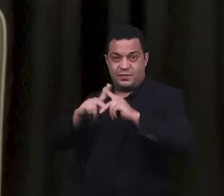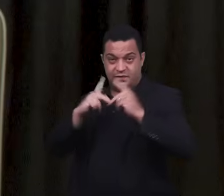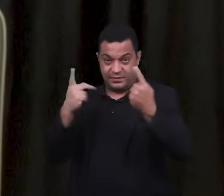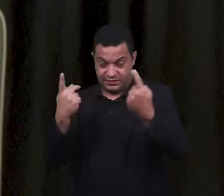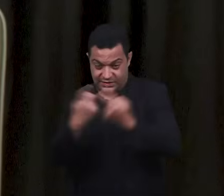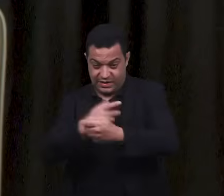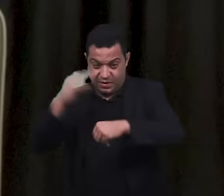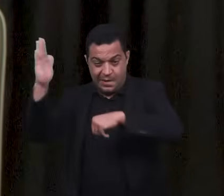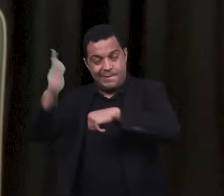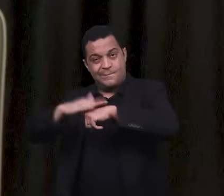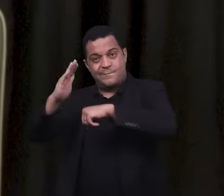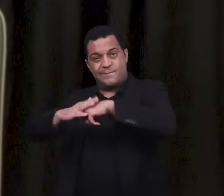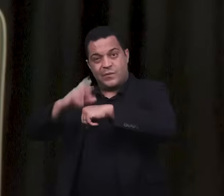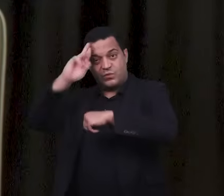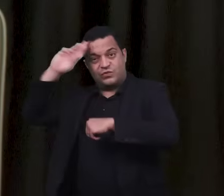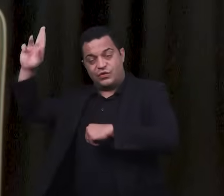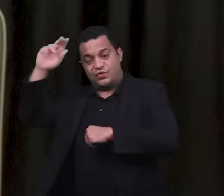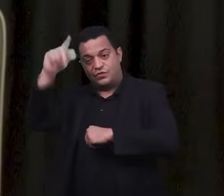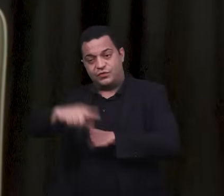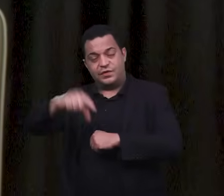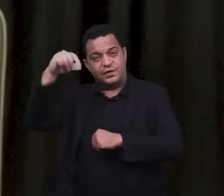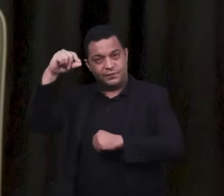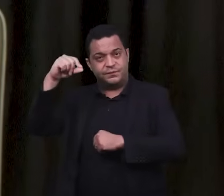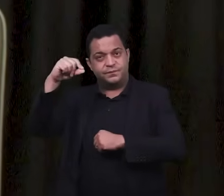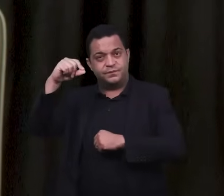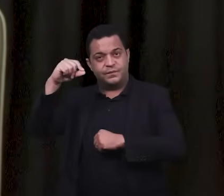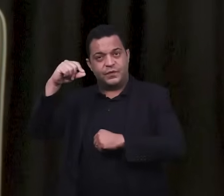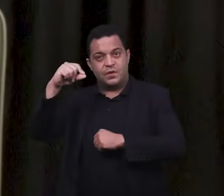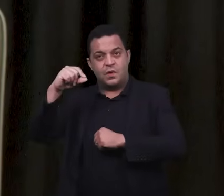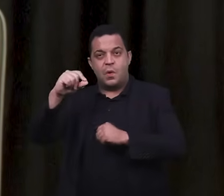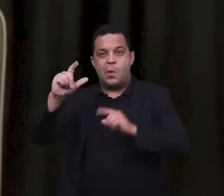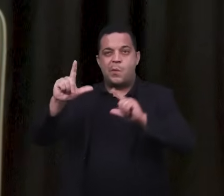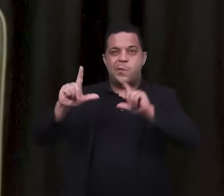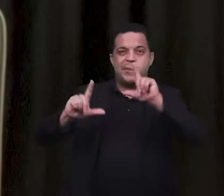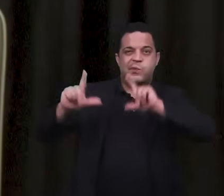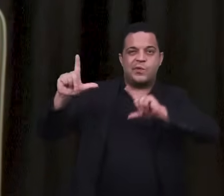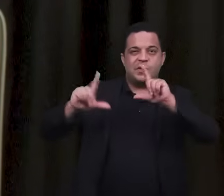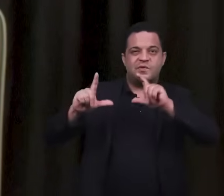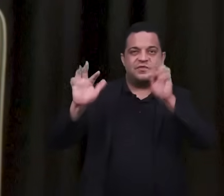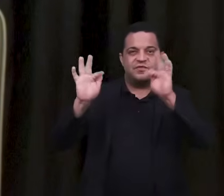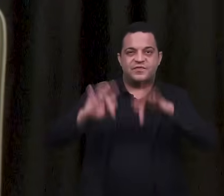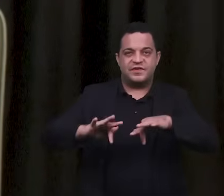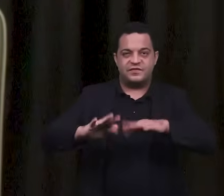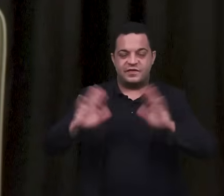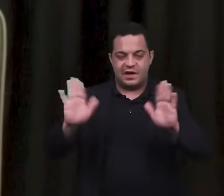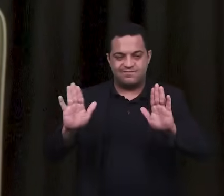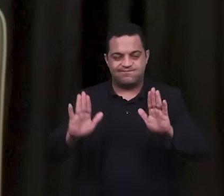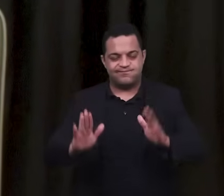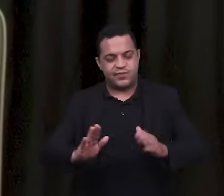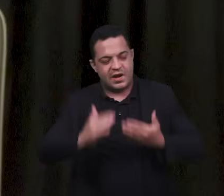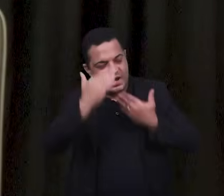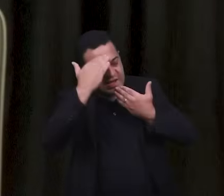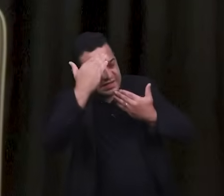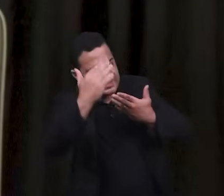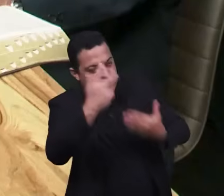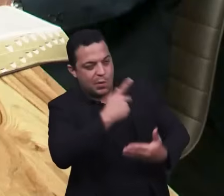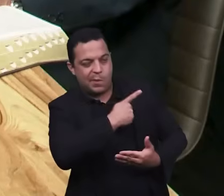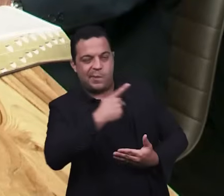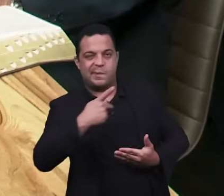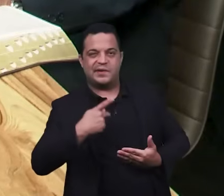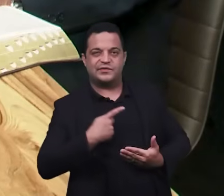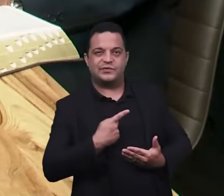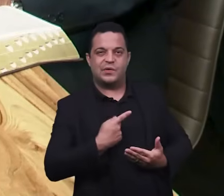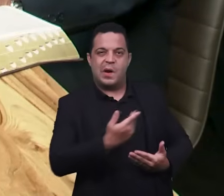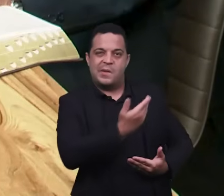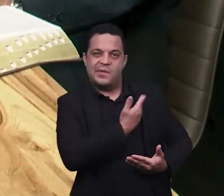do Espírito Santo. Isso aqui é muito importante. Então, como o nosso tempo já está chegando ao final, nós vamos terminar aqui. Eu quero despedir aqui do pastor